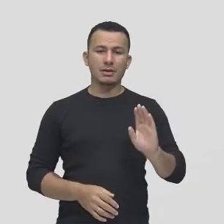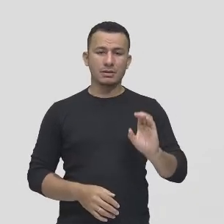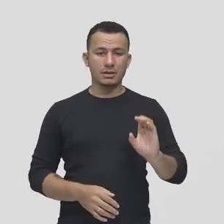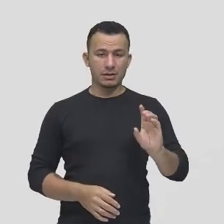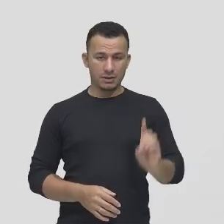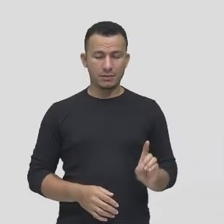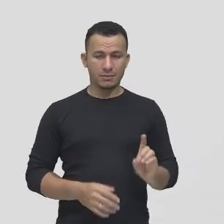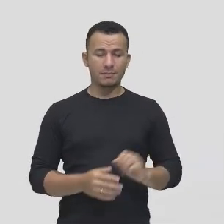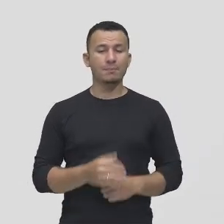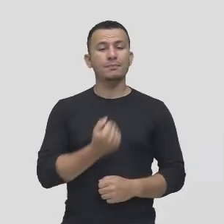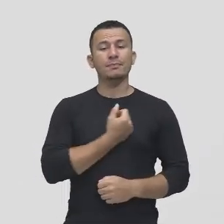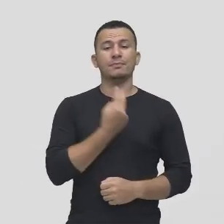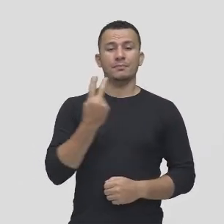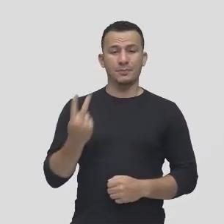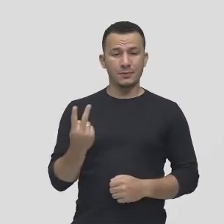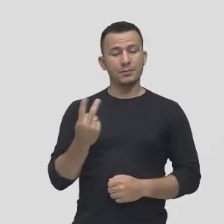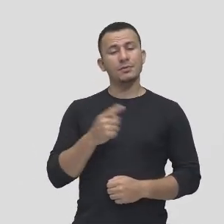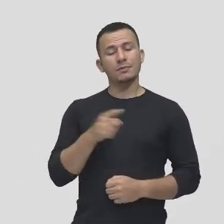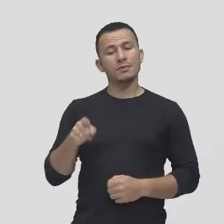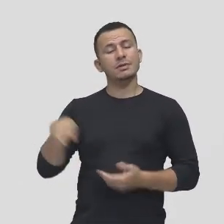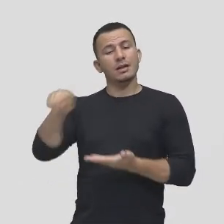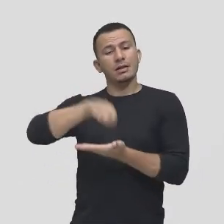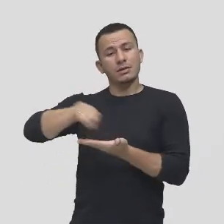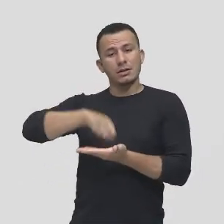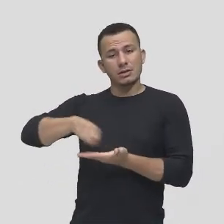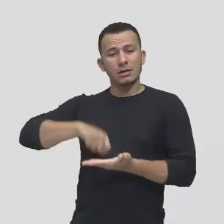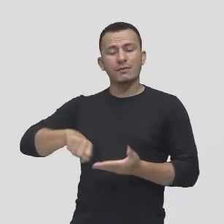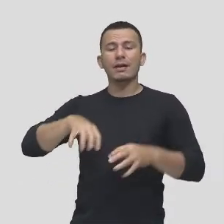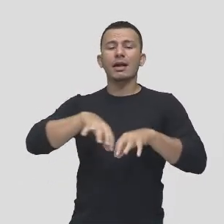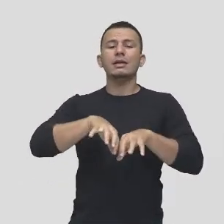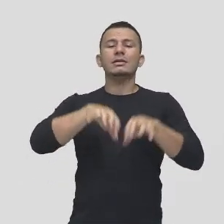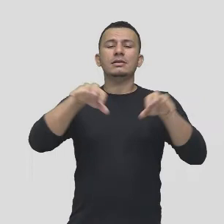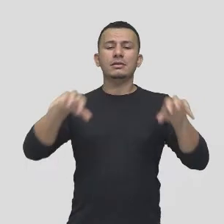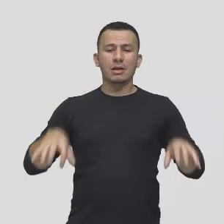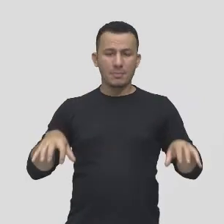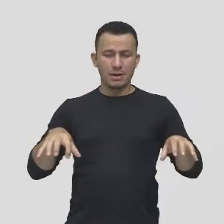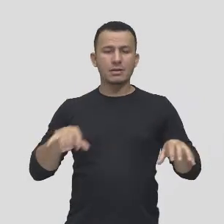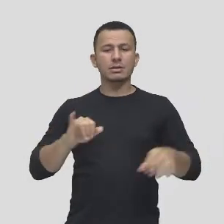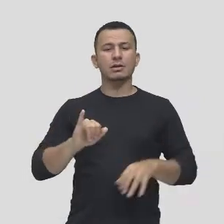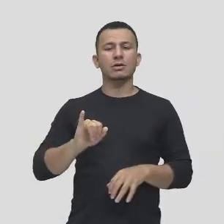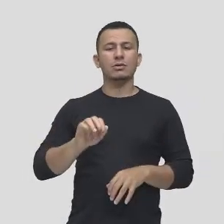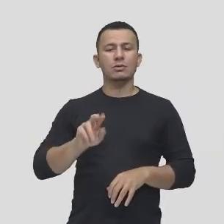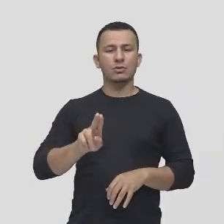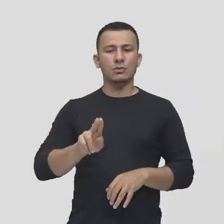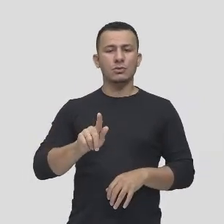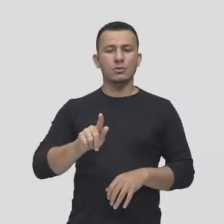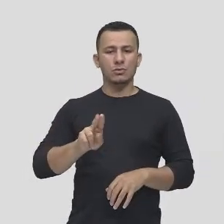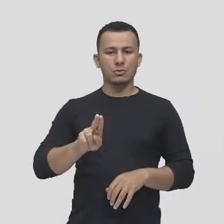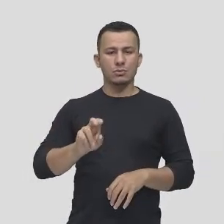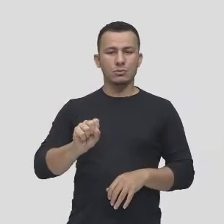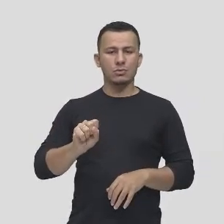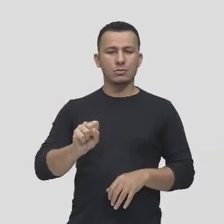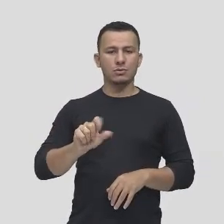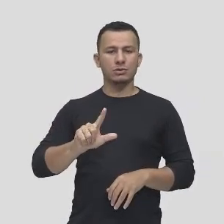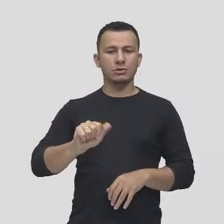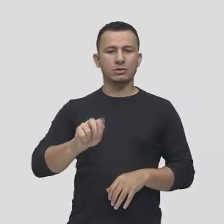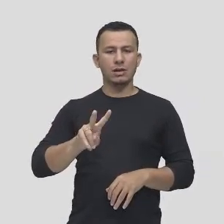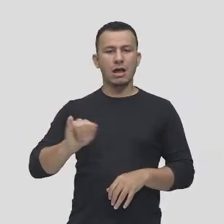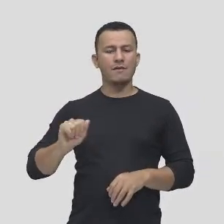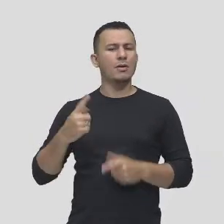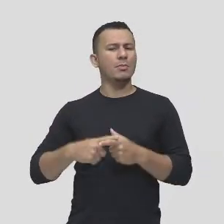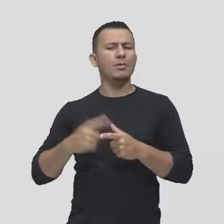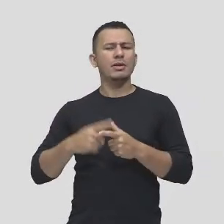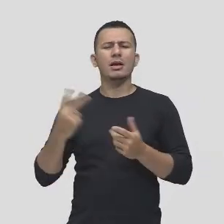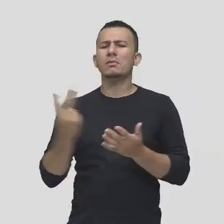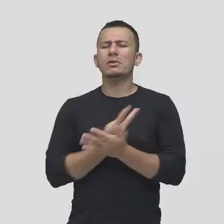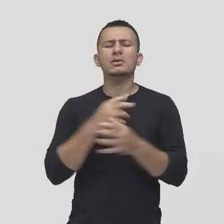D. A segunda questão é para você descrever a separação da Iugoslávia. Como é que foi essa separação, no que se deu,